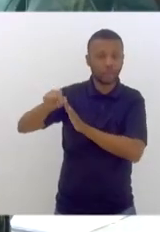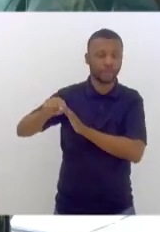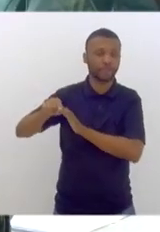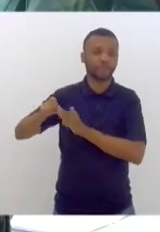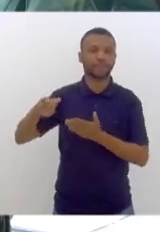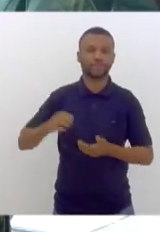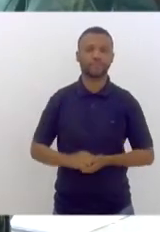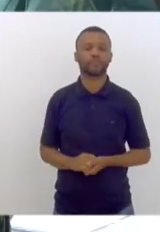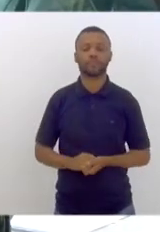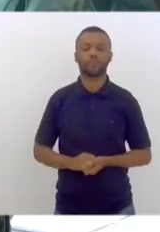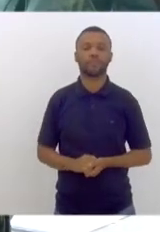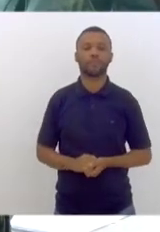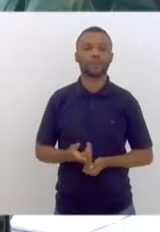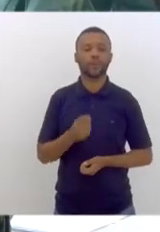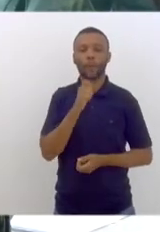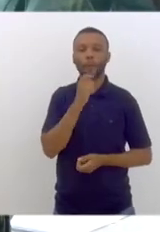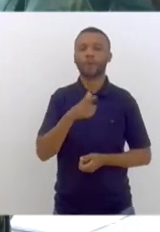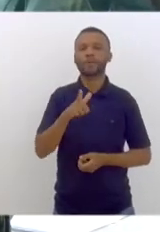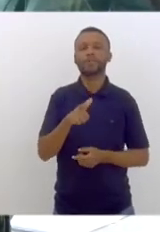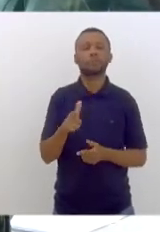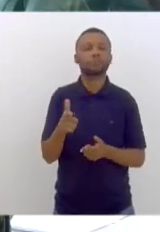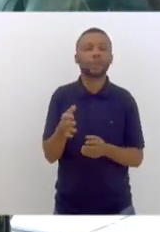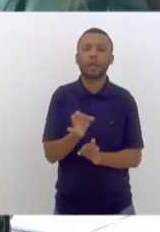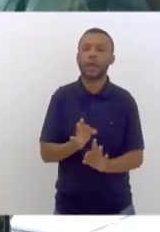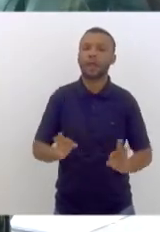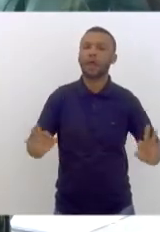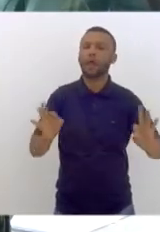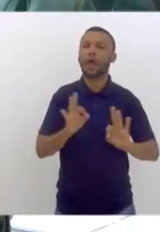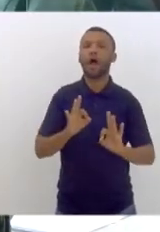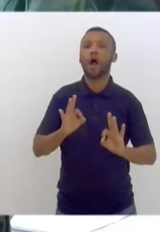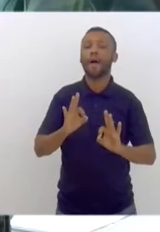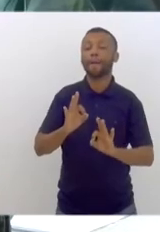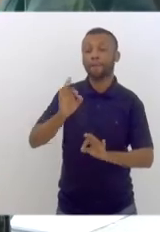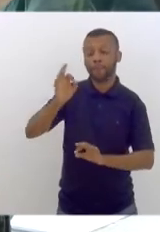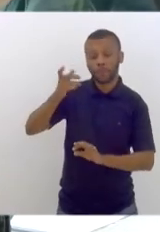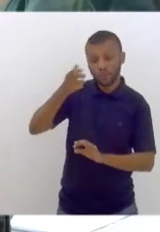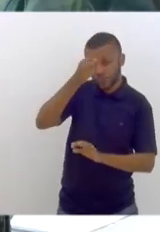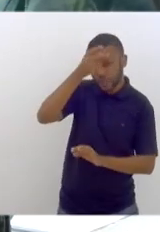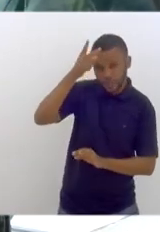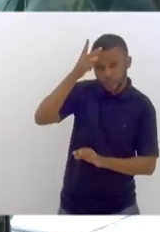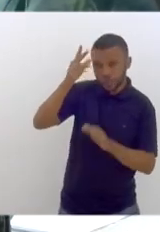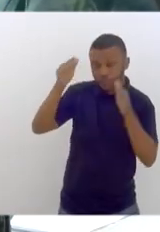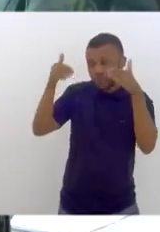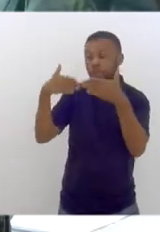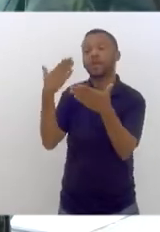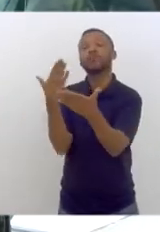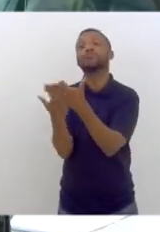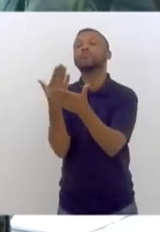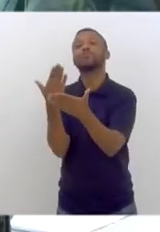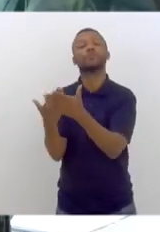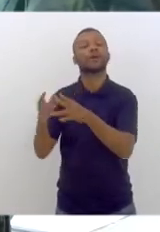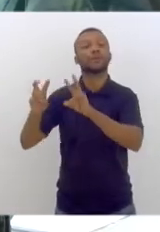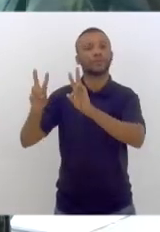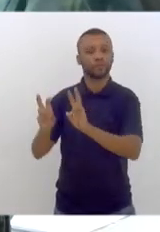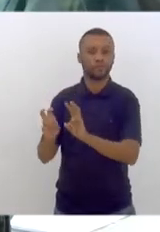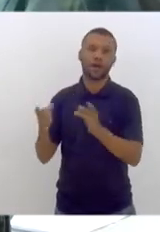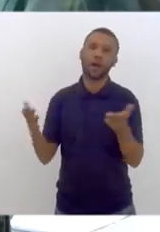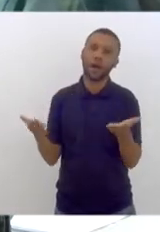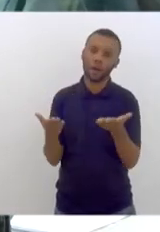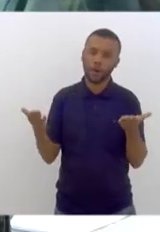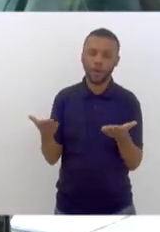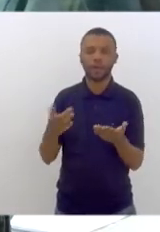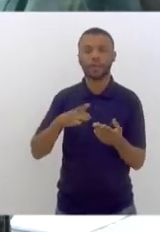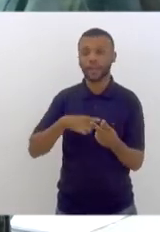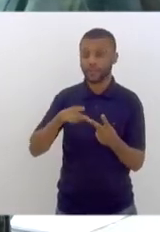Então, não havia ninguém ainda que tenha estudado esse assunto. Então, agora está na mesa